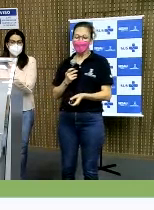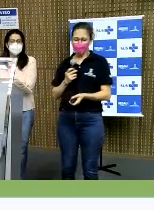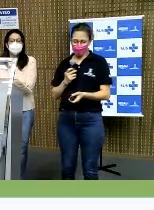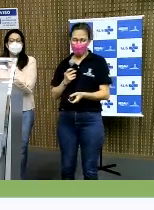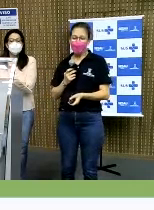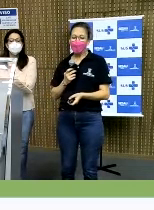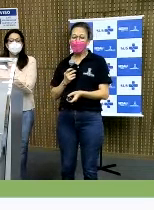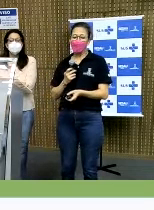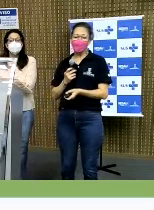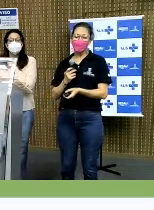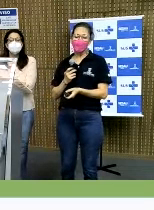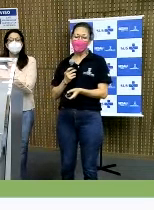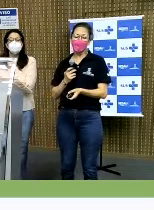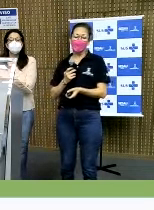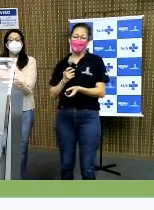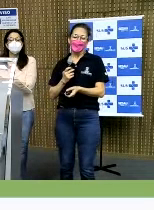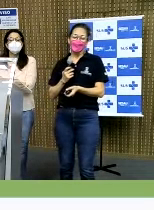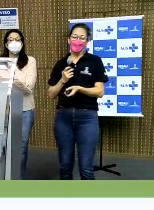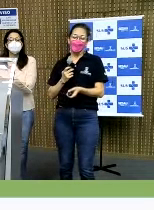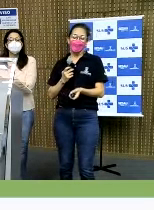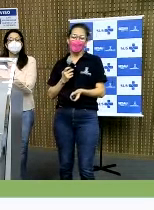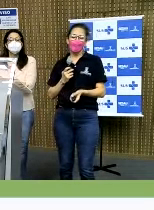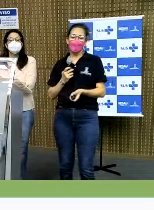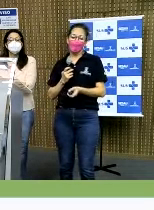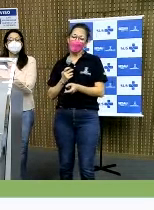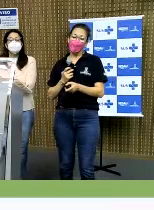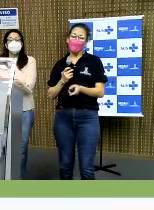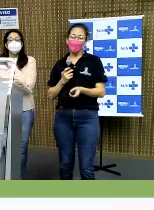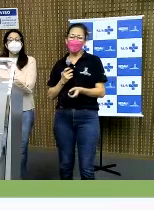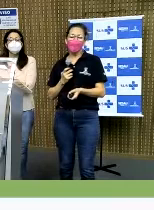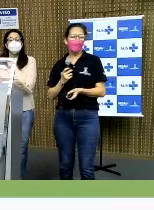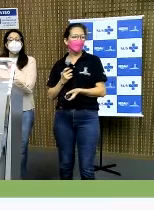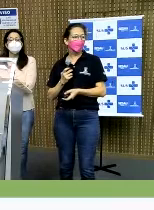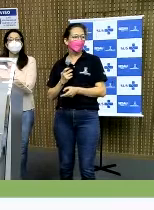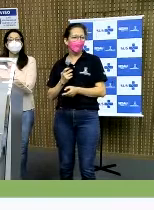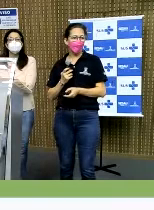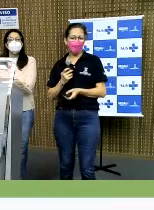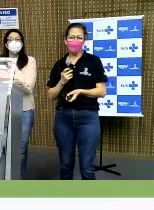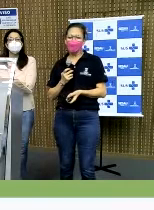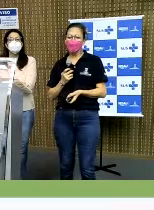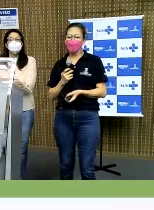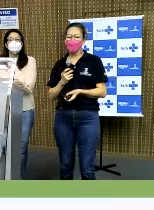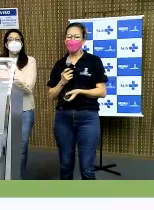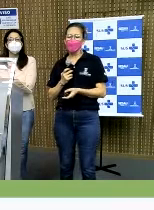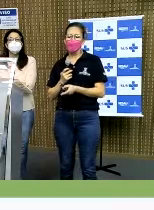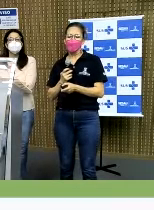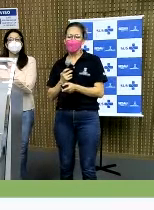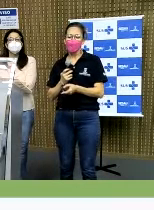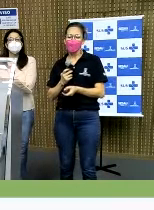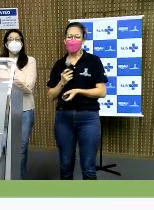Que aumentou a nossa área, nós estamos a 5, não, a 8 quilômetros após a rotatória